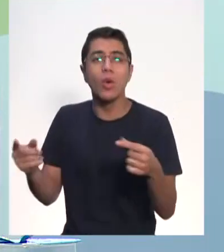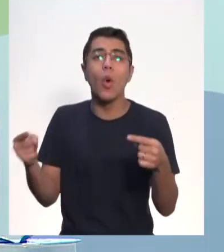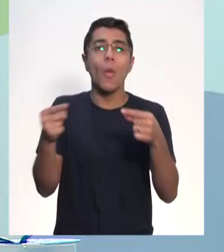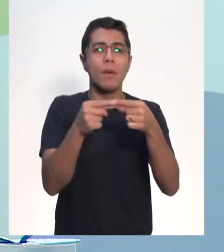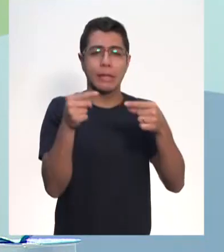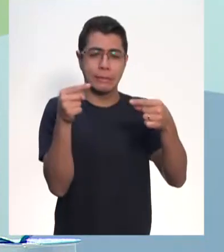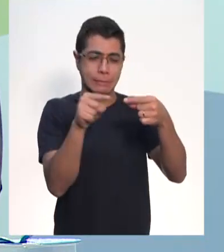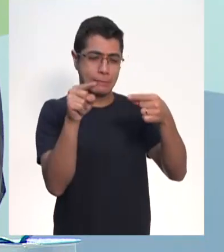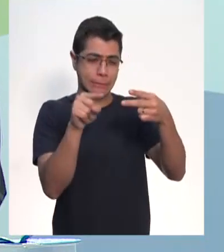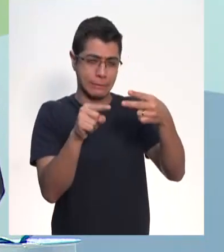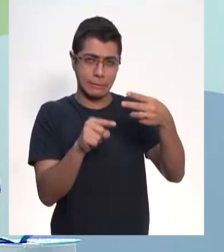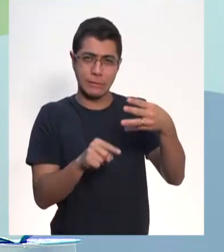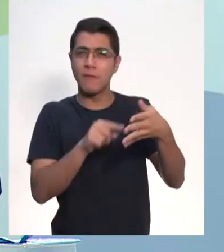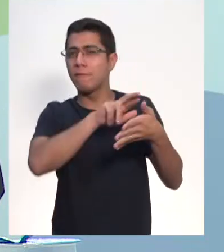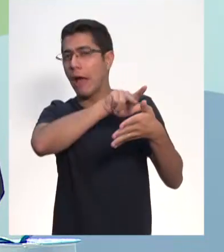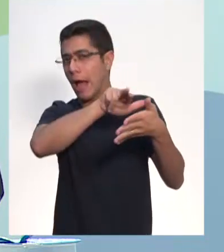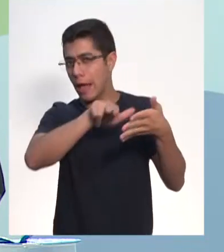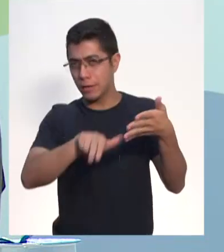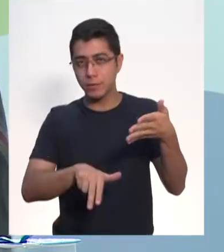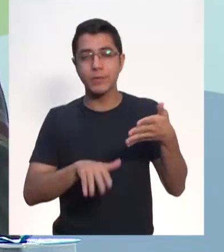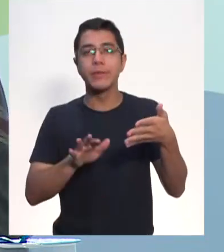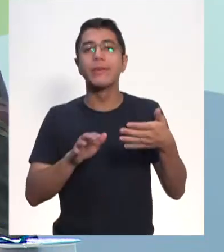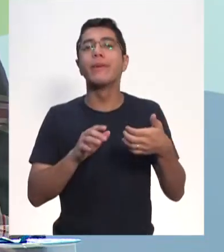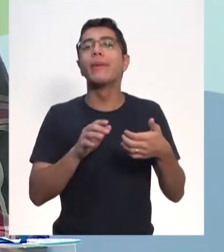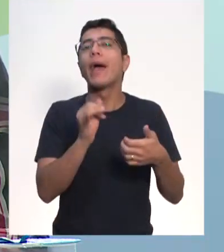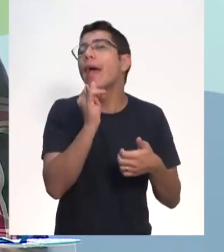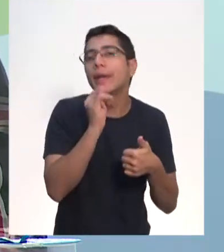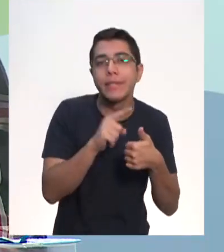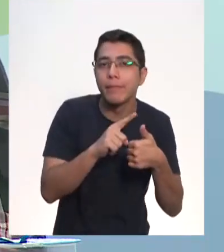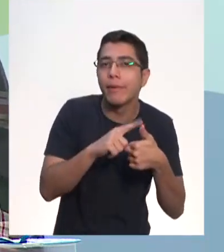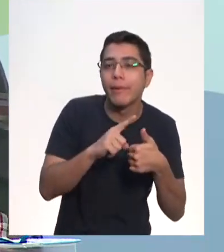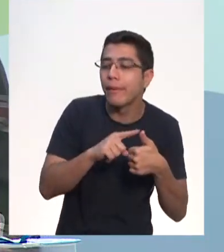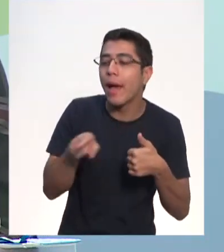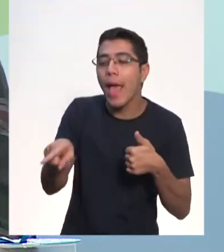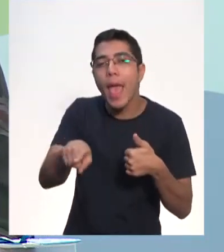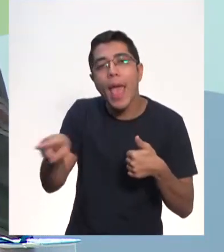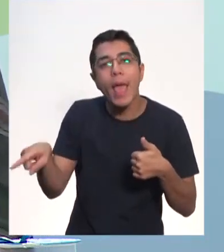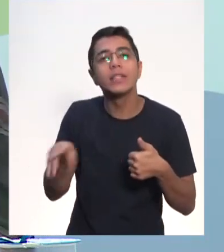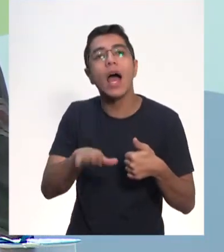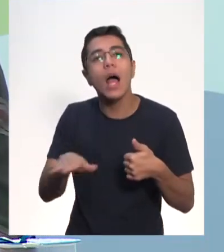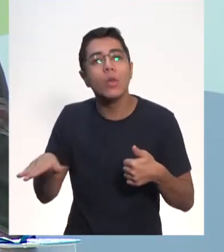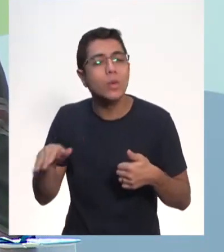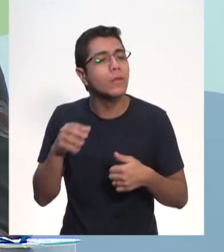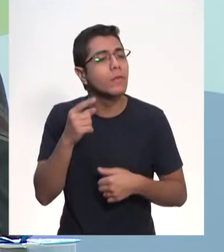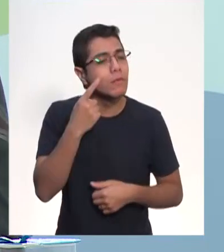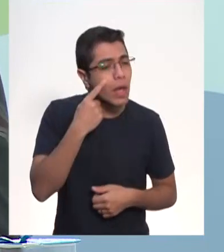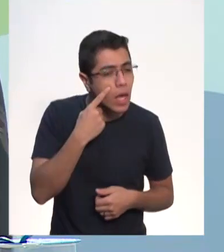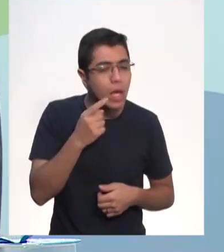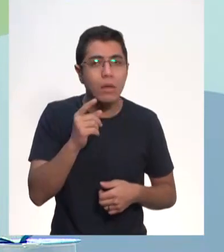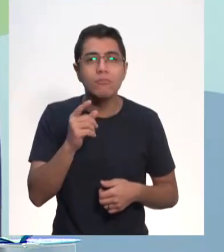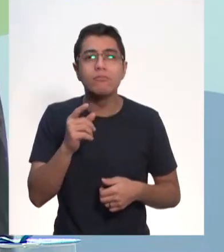a reconhecer, compreender situações problema, né, construindo um modelo mental para